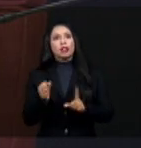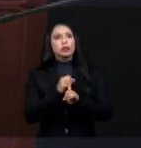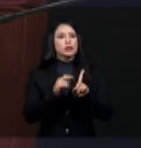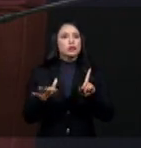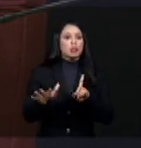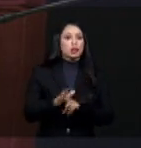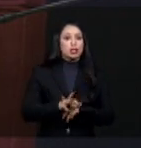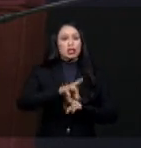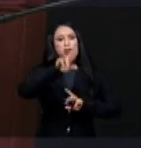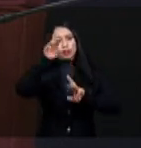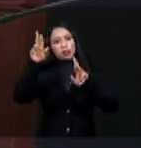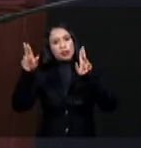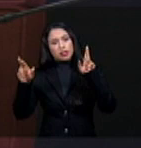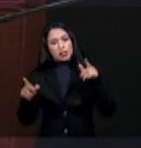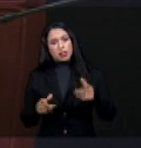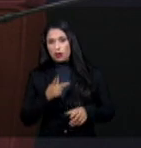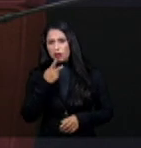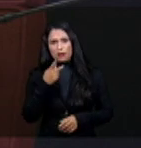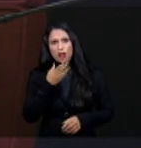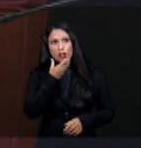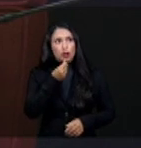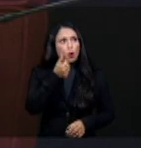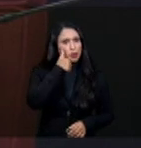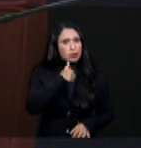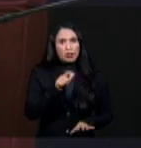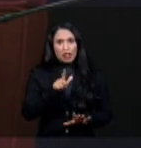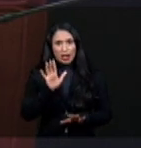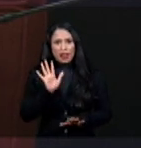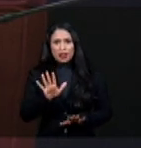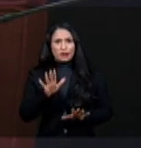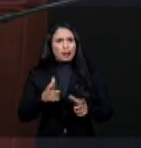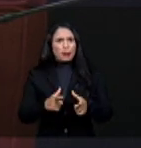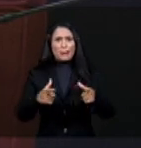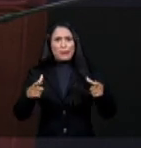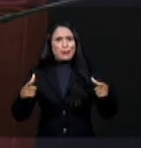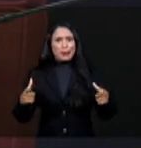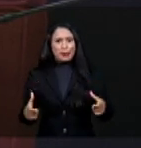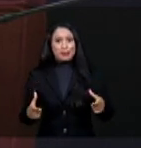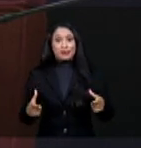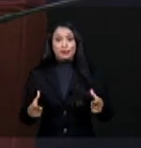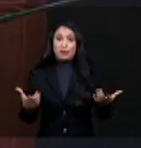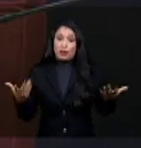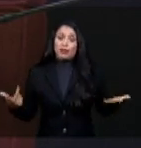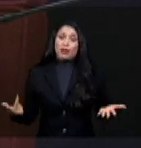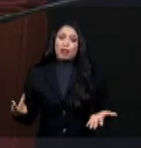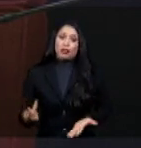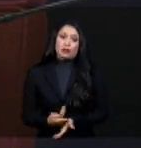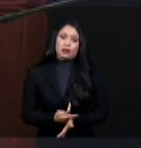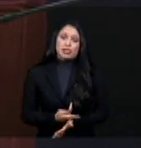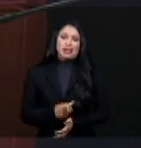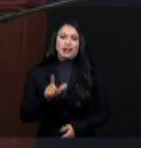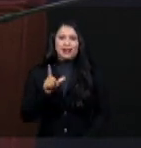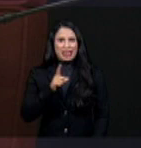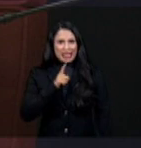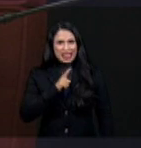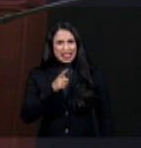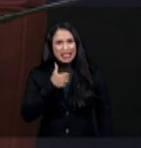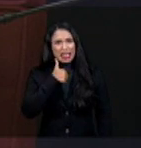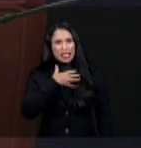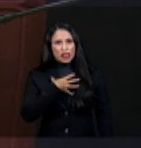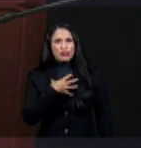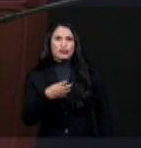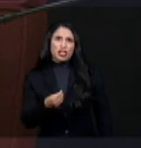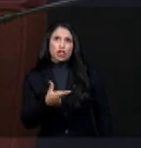questão de diversidade e eu não tô falando de gênero tô falando a questão mais Ampla de fato veio para ficar eu assim quem tem filhos na idade